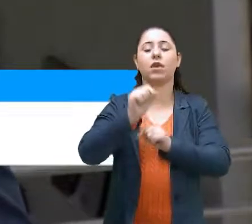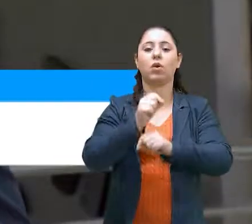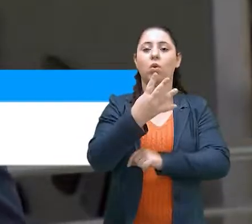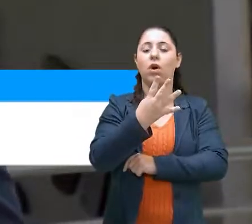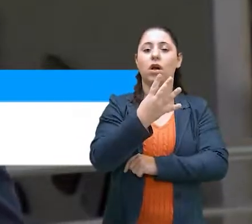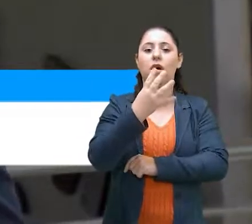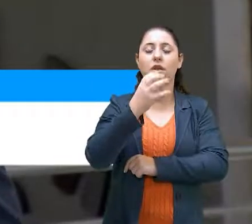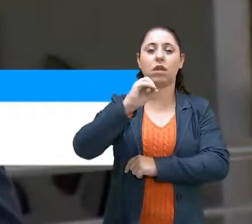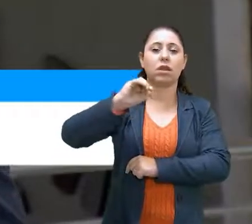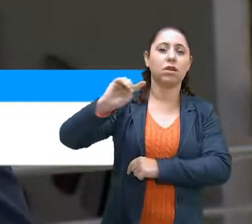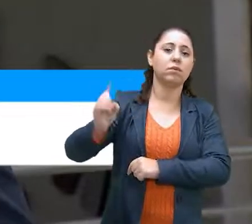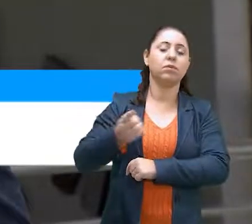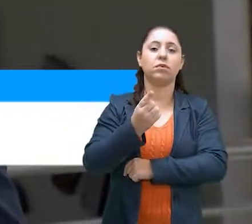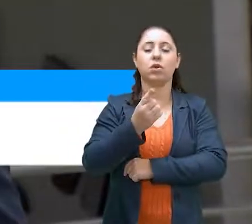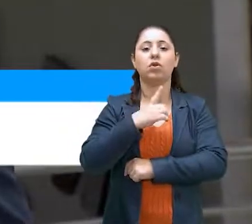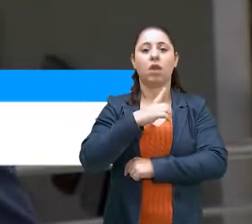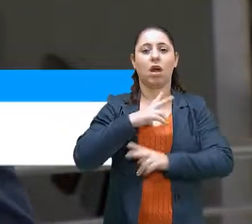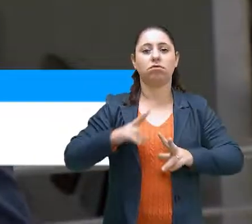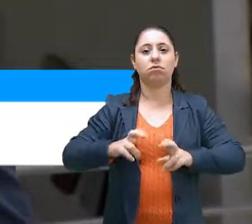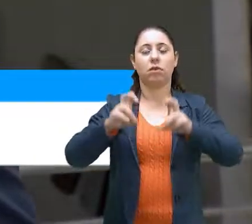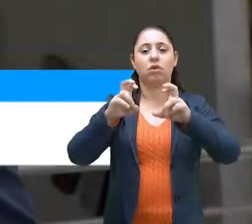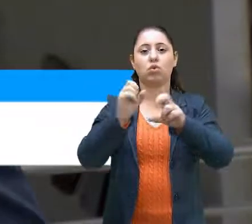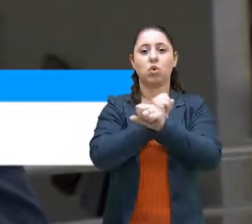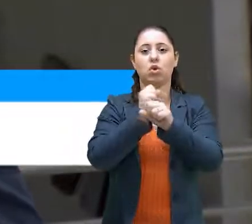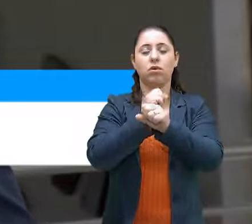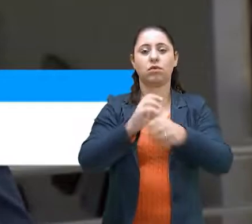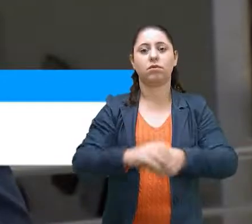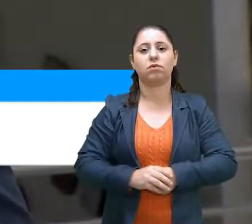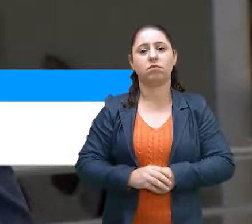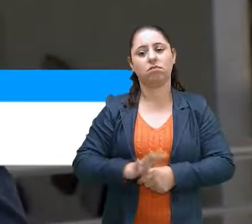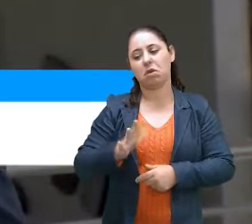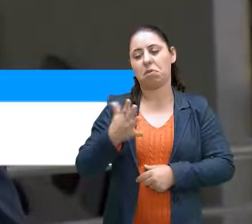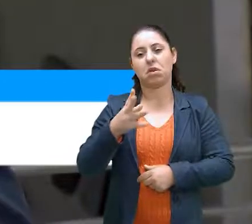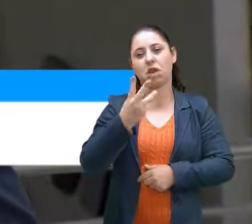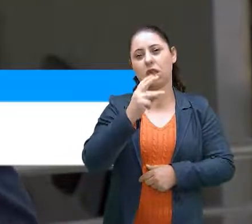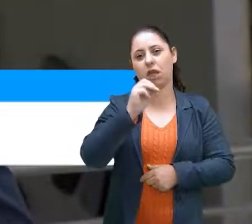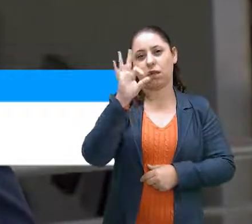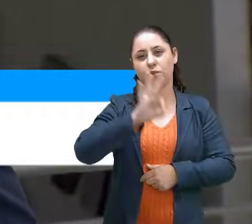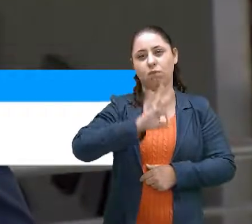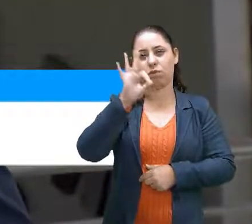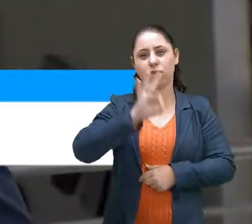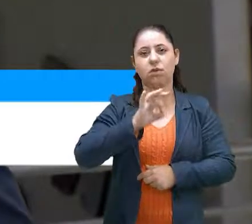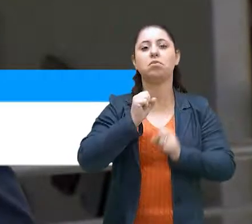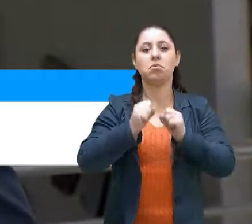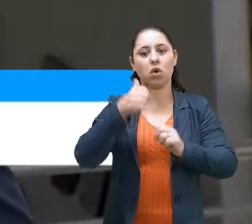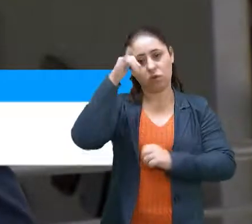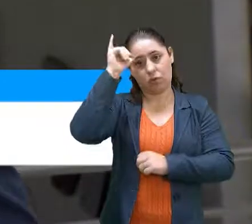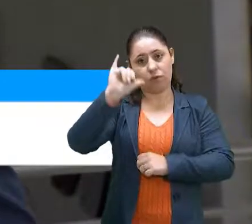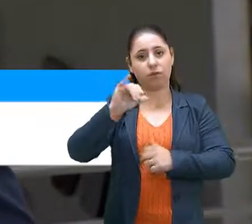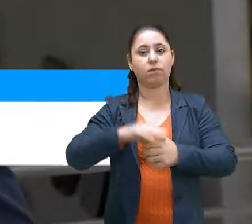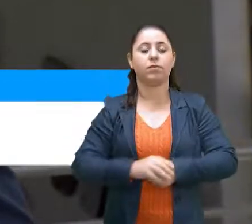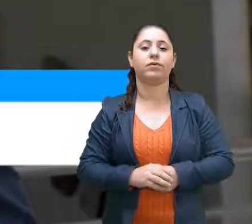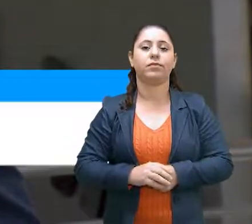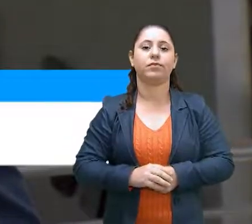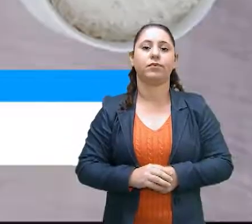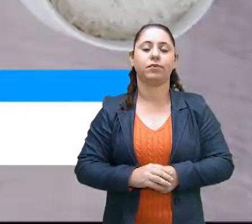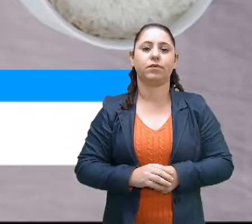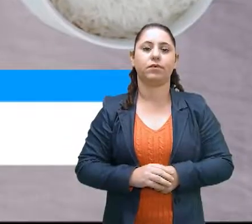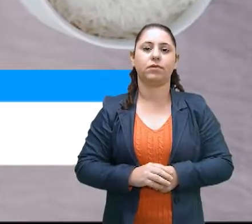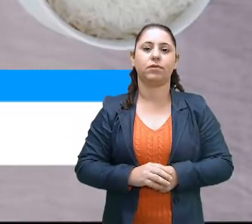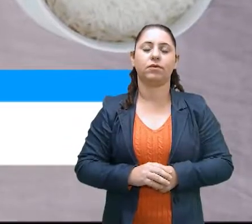mil casos de câncer coloretal registrados no país todos os anos. Cerca de 30% deles poderiam ser